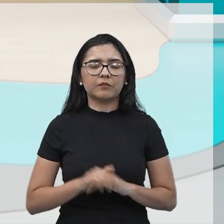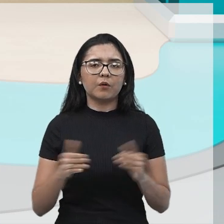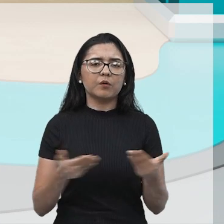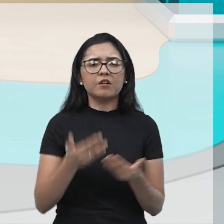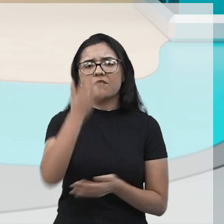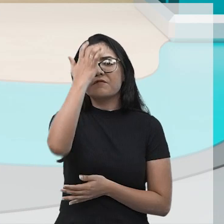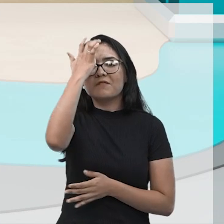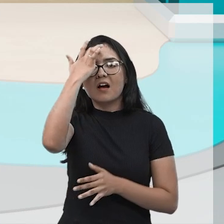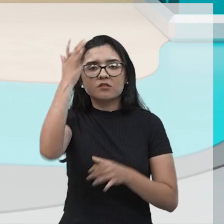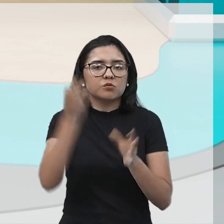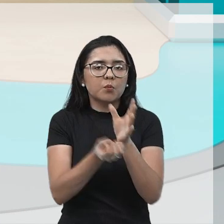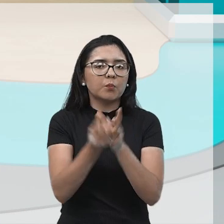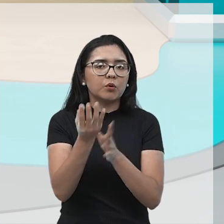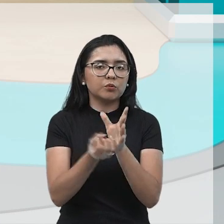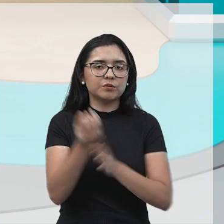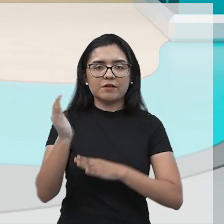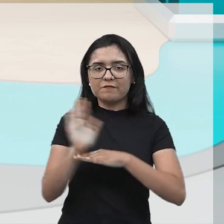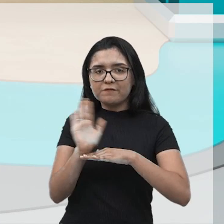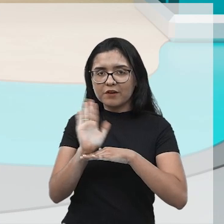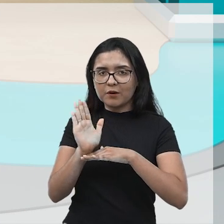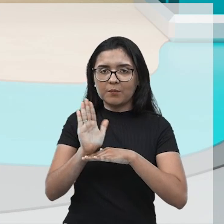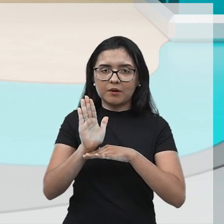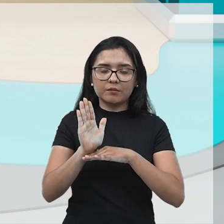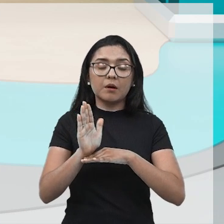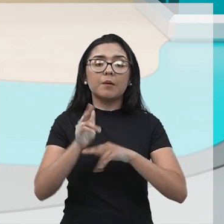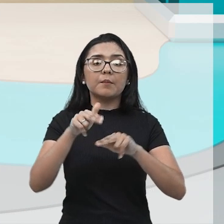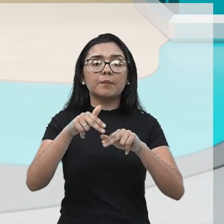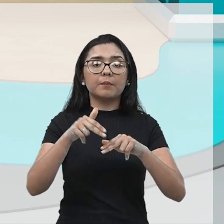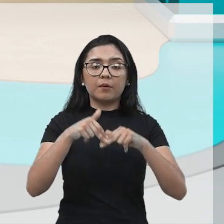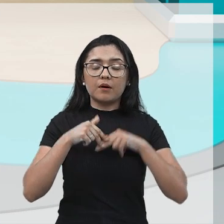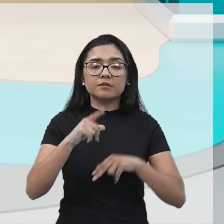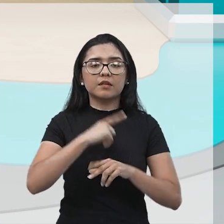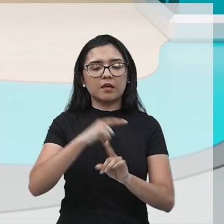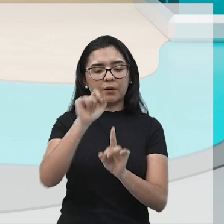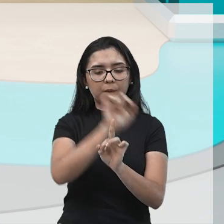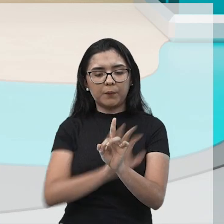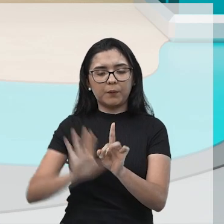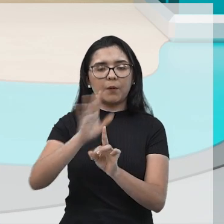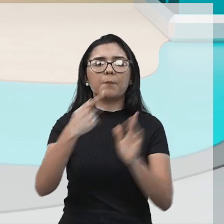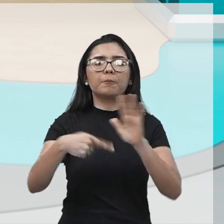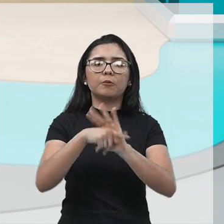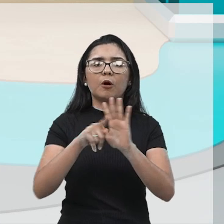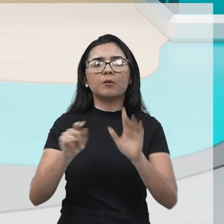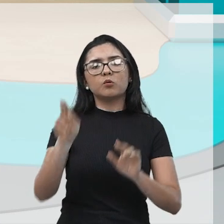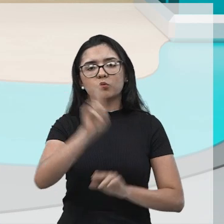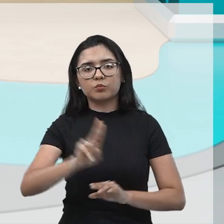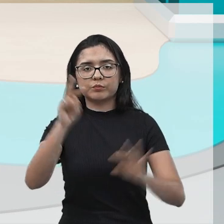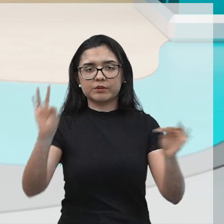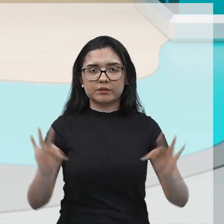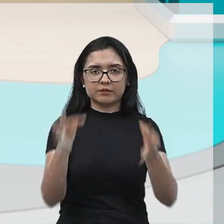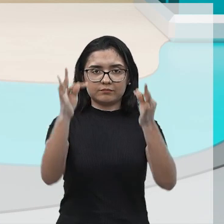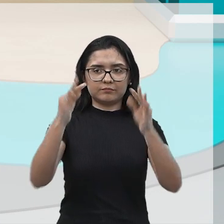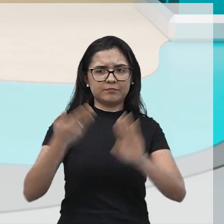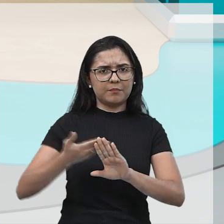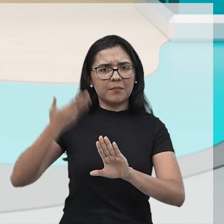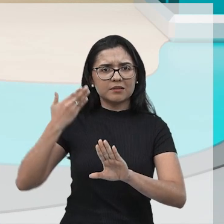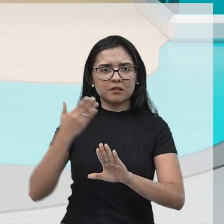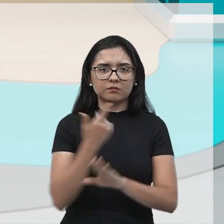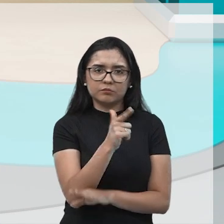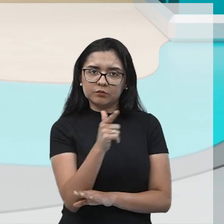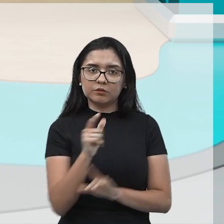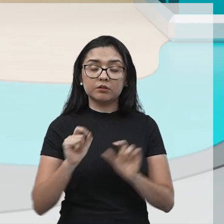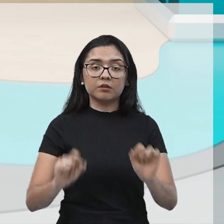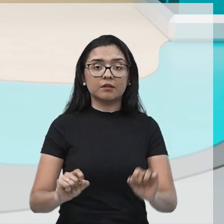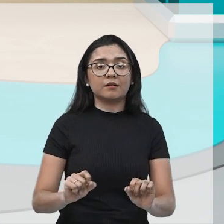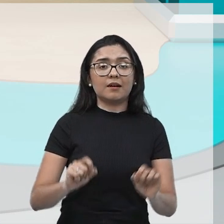fácil produzir esses filmes, porque existem esses cenários virtuais, porque antigamente era